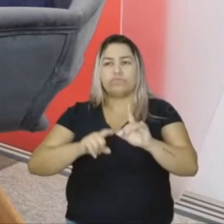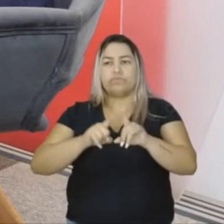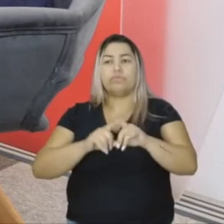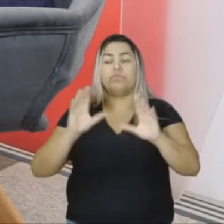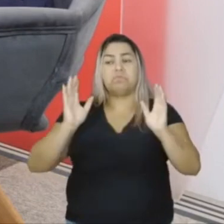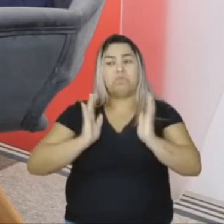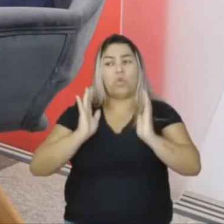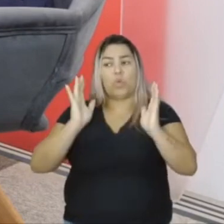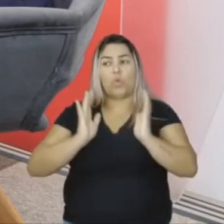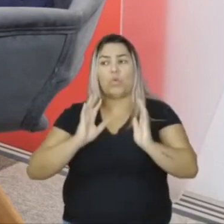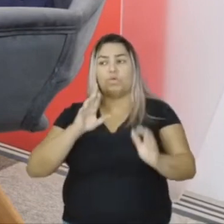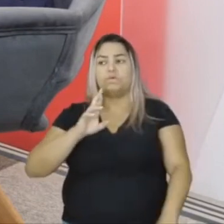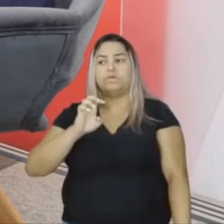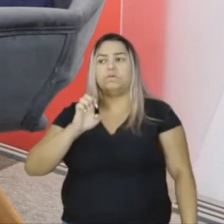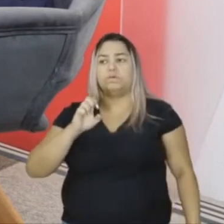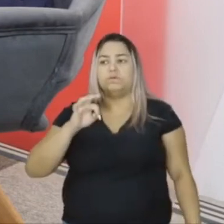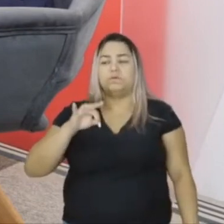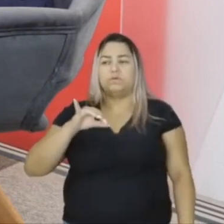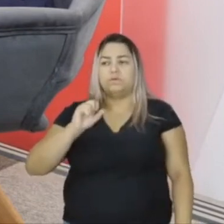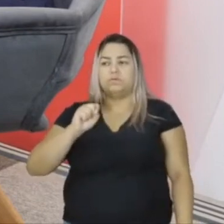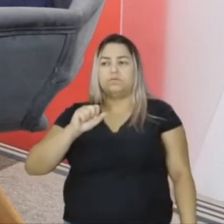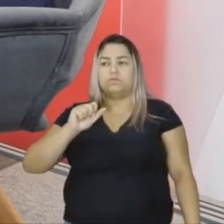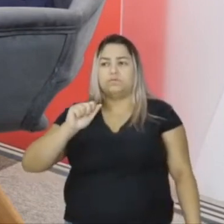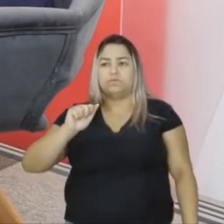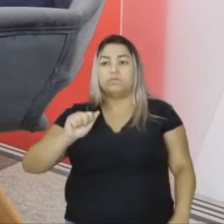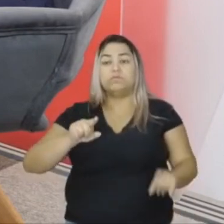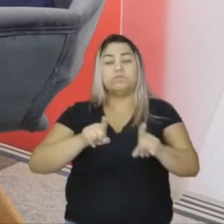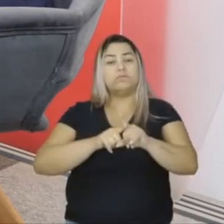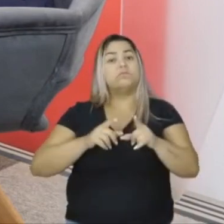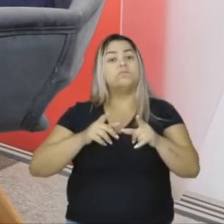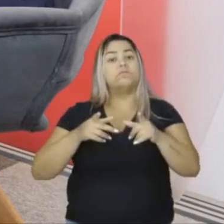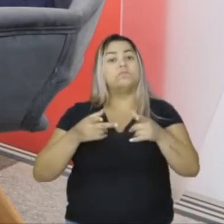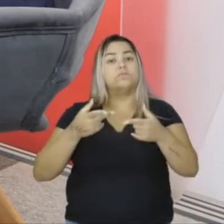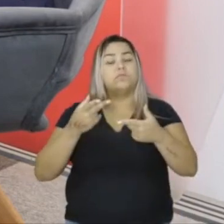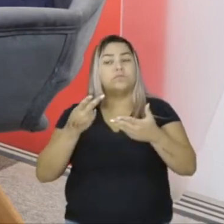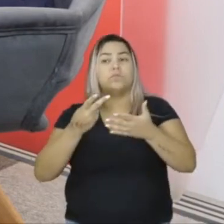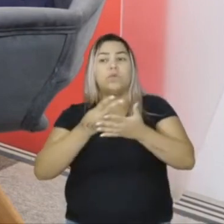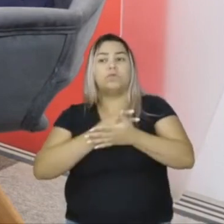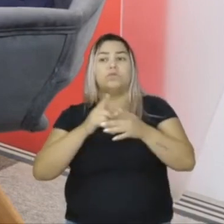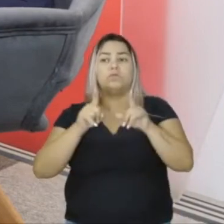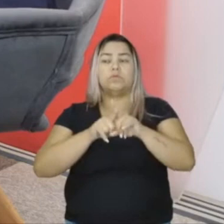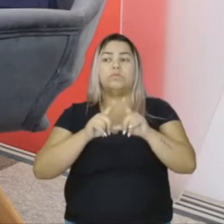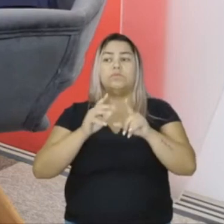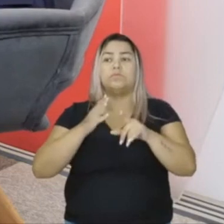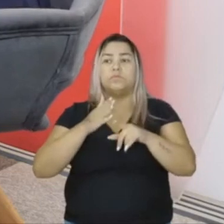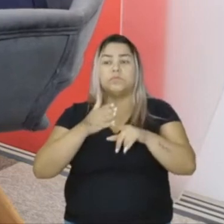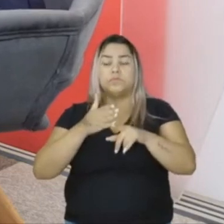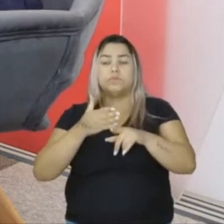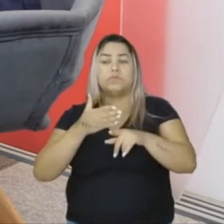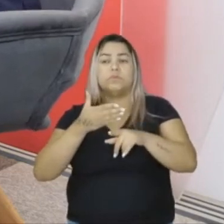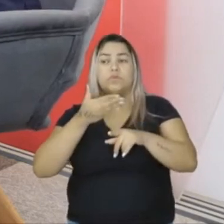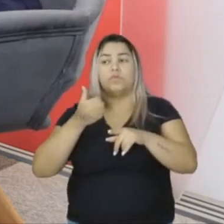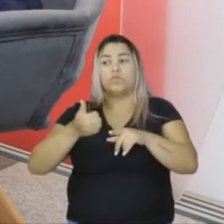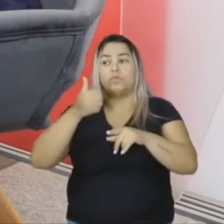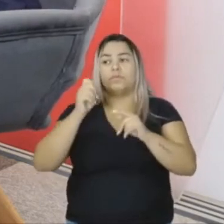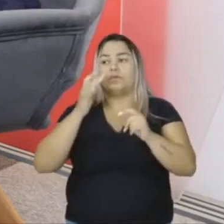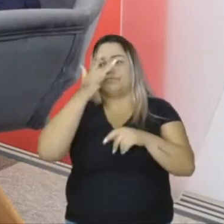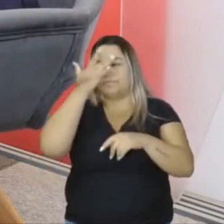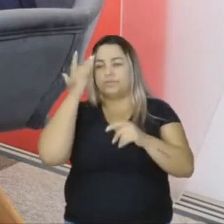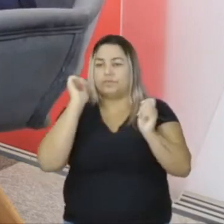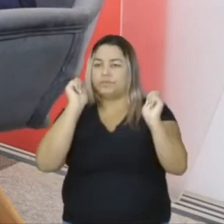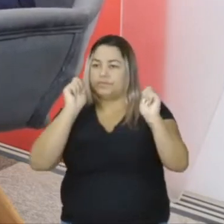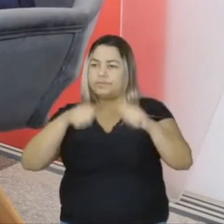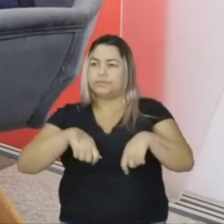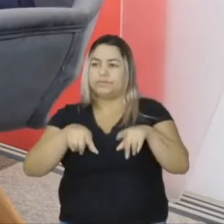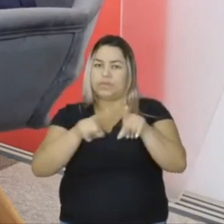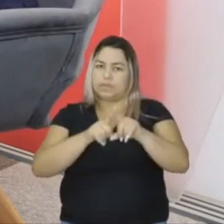rentistas. Como é que está sendo feita essa negociação para a gente chegar num denominador comum e favorecer aí os mais necessitados? Então, foi uma contribuição